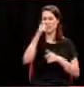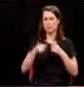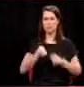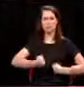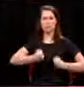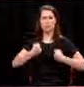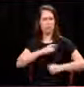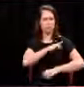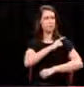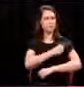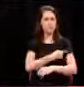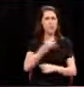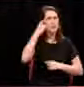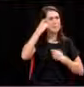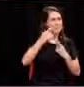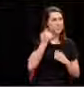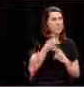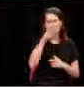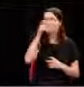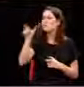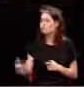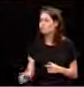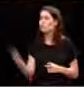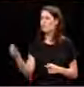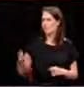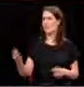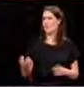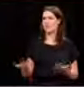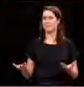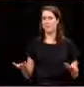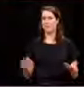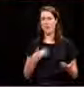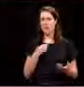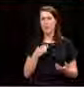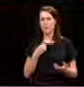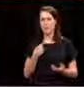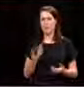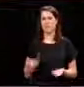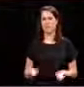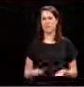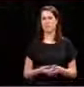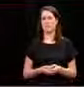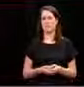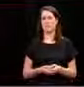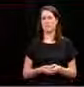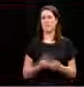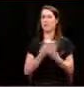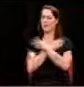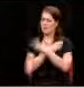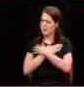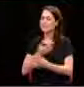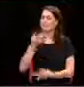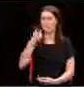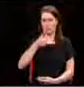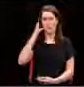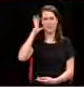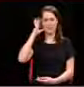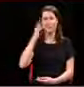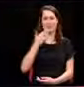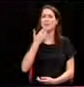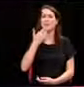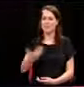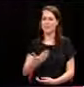consegue realmente preocupar-se com este tipo de coisas. Um grande abraço, boa tarde, muito obrigada.